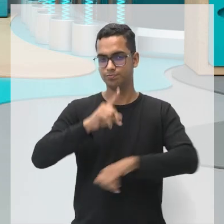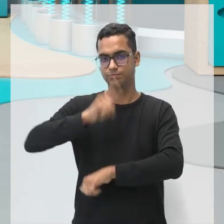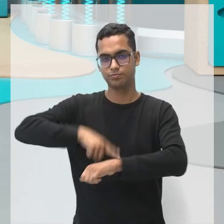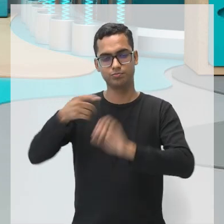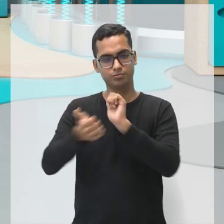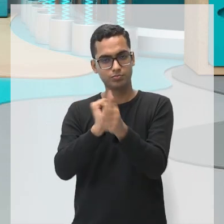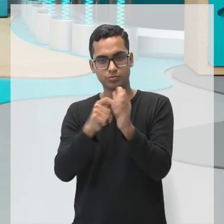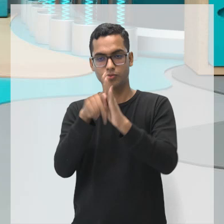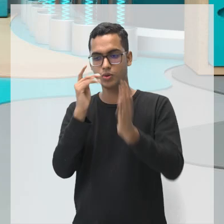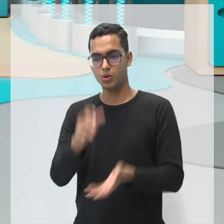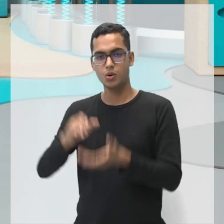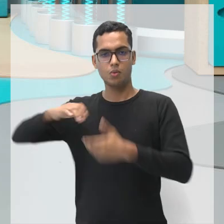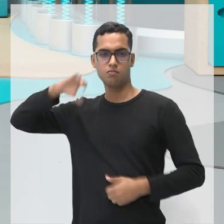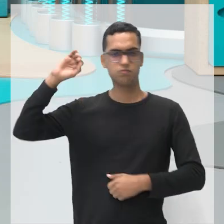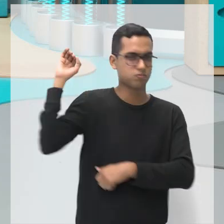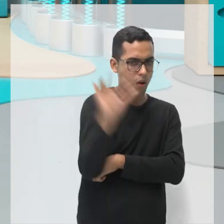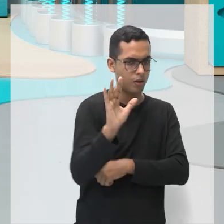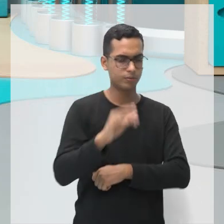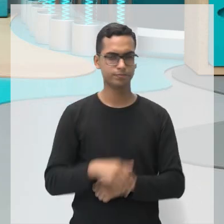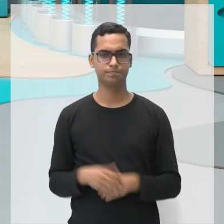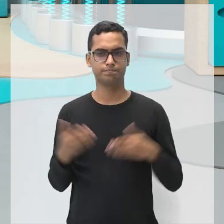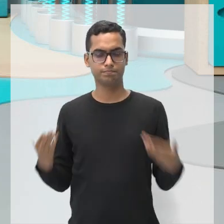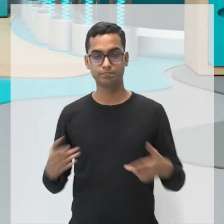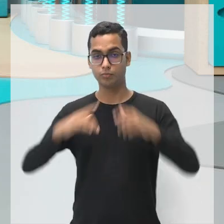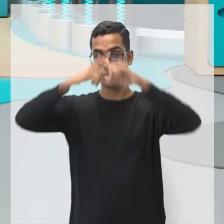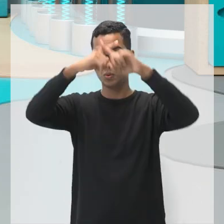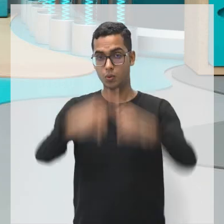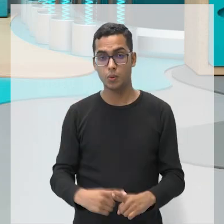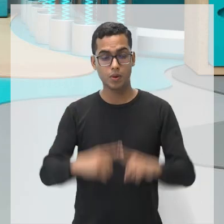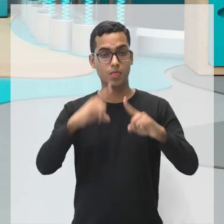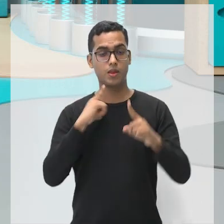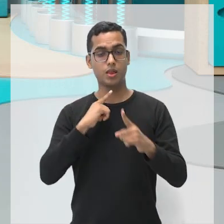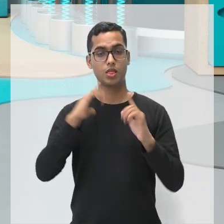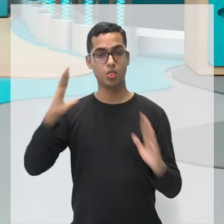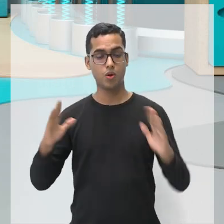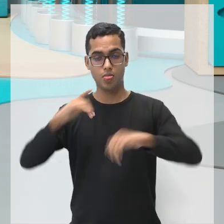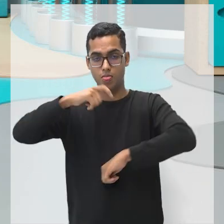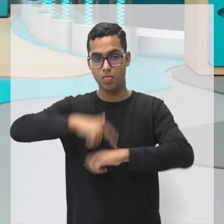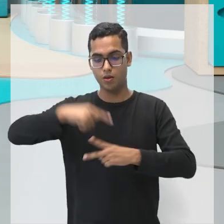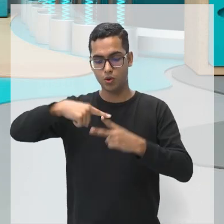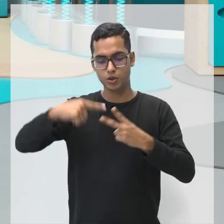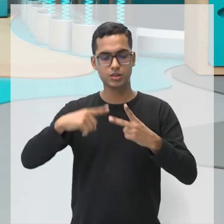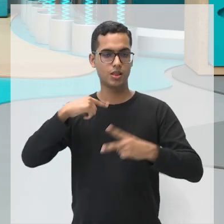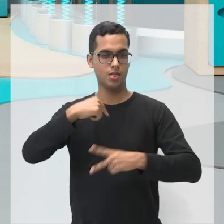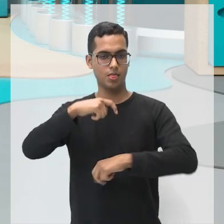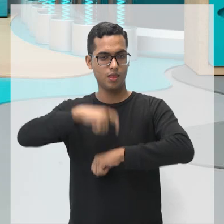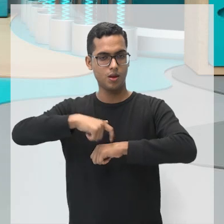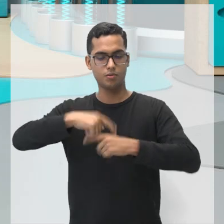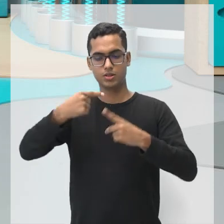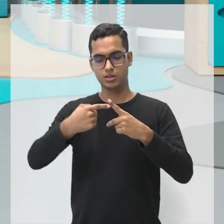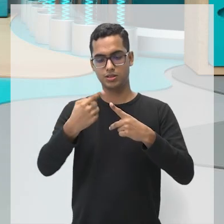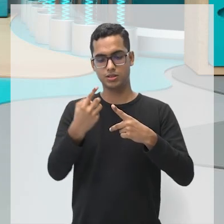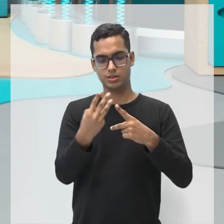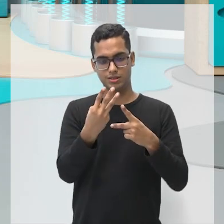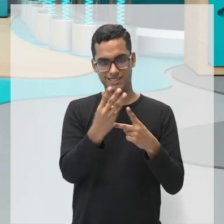essas regras. A partida ela acontece em 2 períodos de 30 minutos cada, com um intervalo de